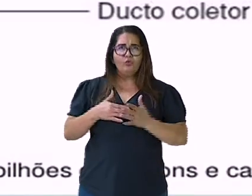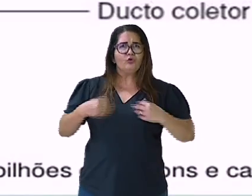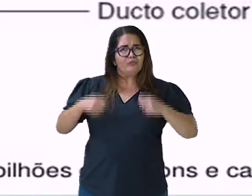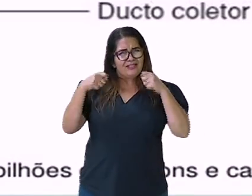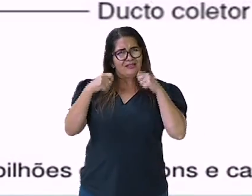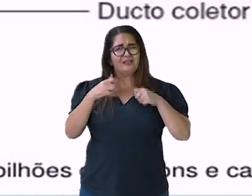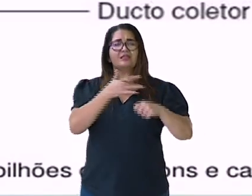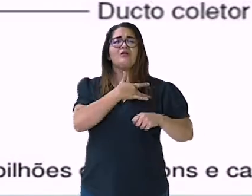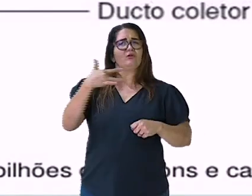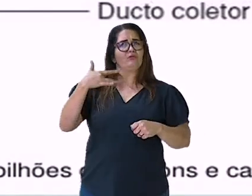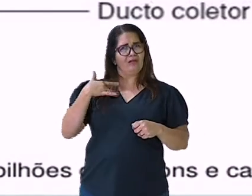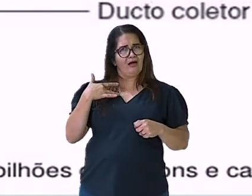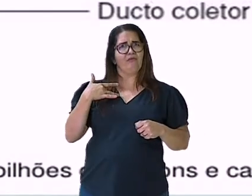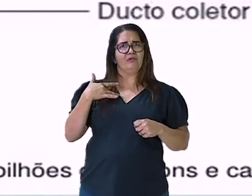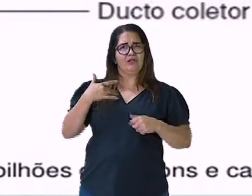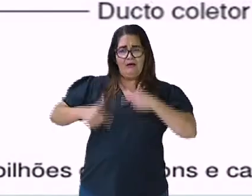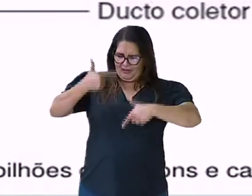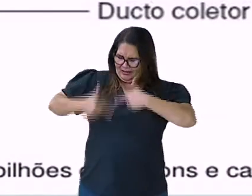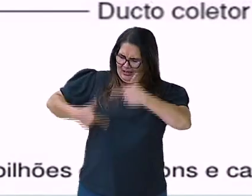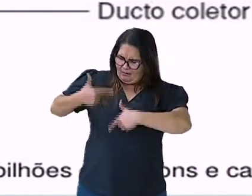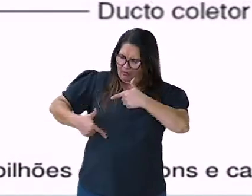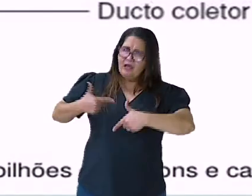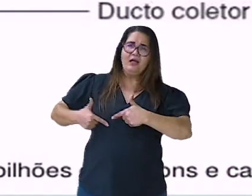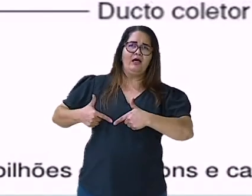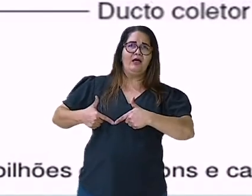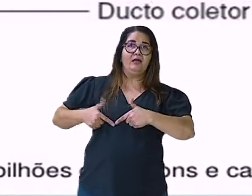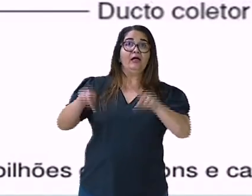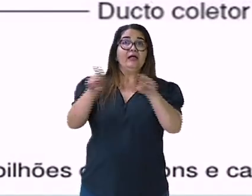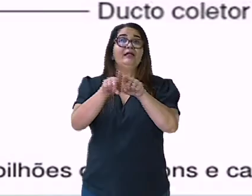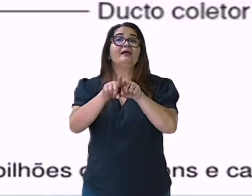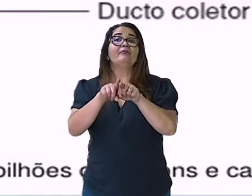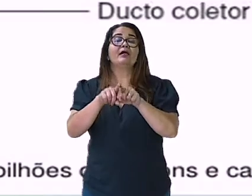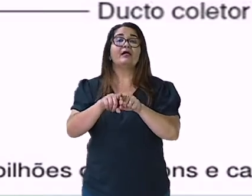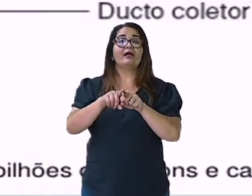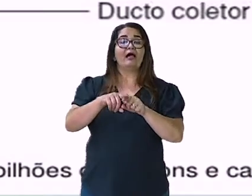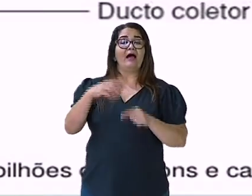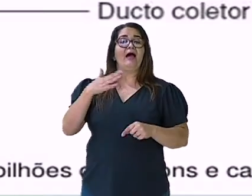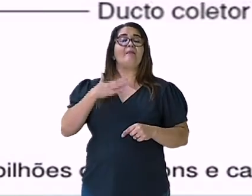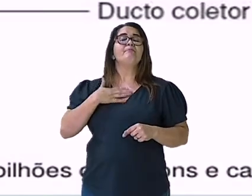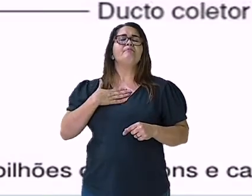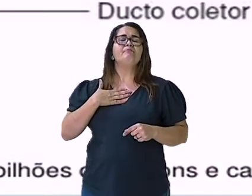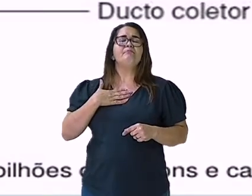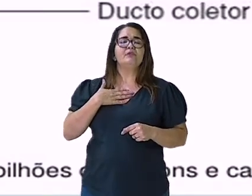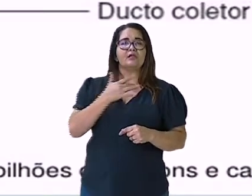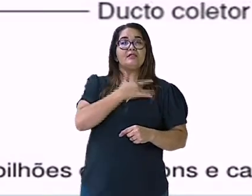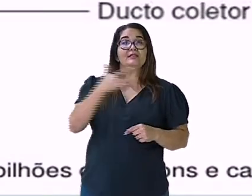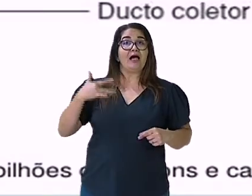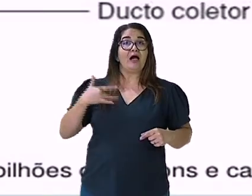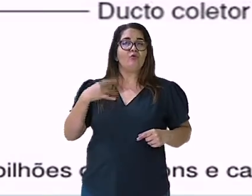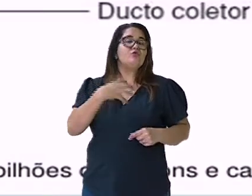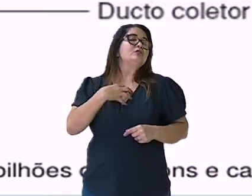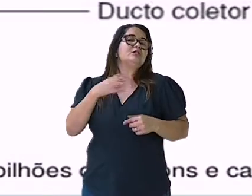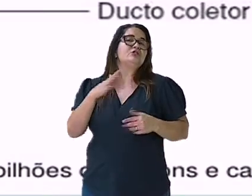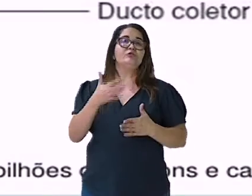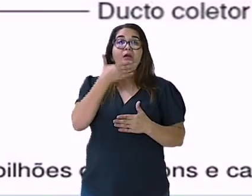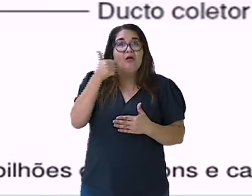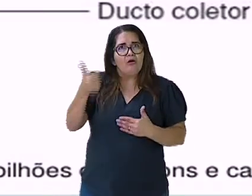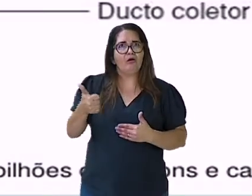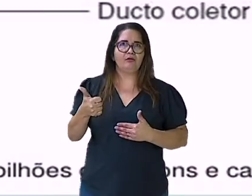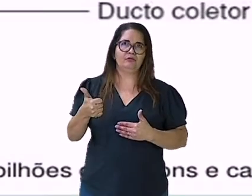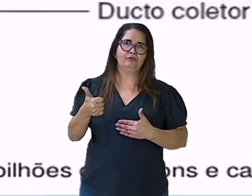de sal, ele pode levar a uma condição, o meu organismo, a ter uma hiper na